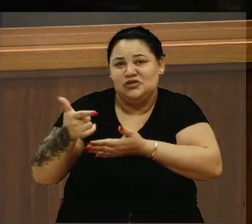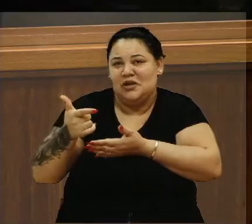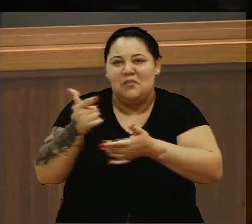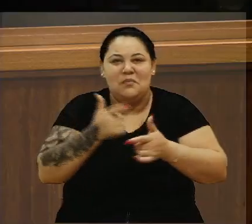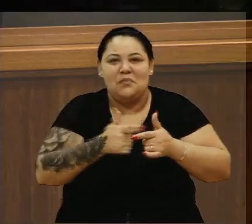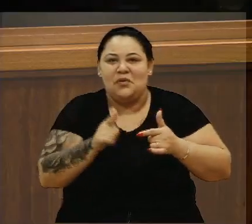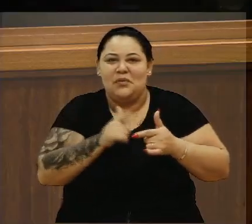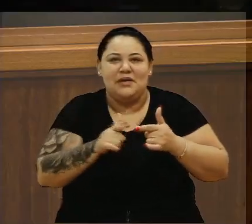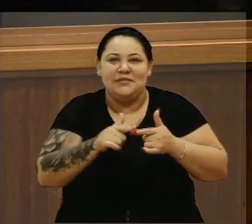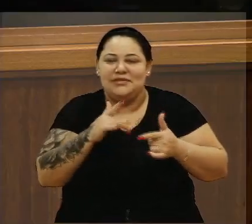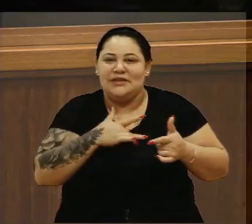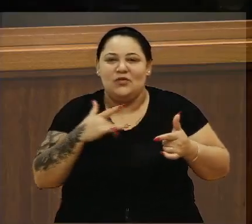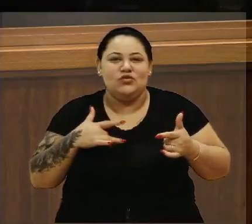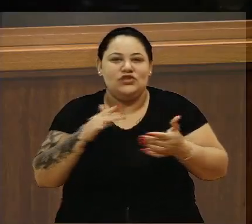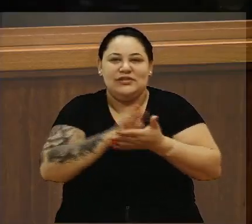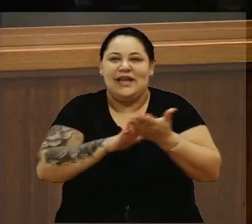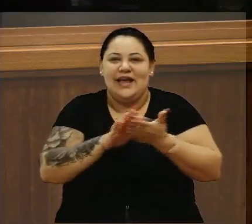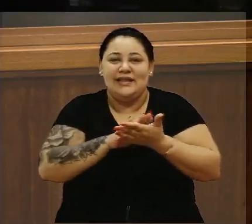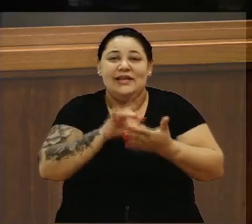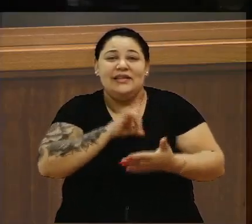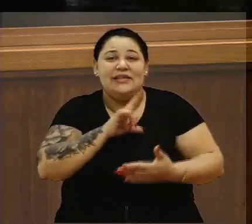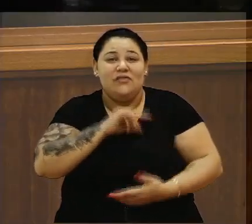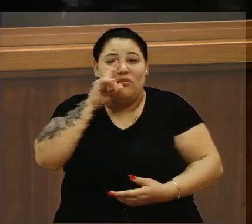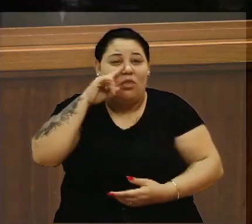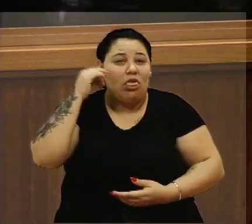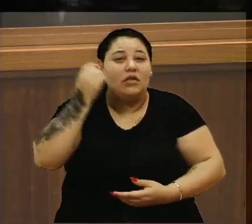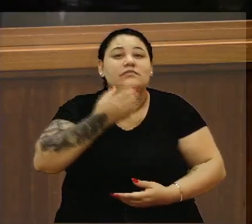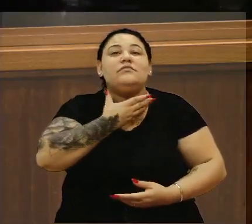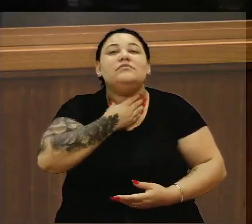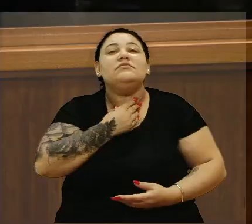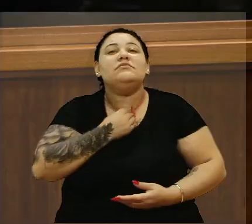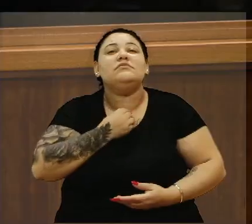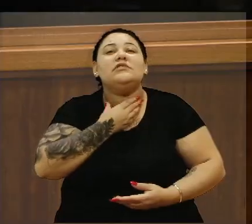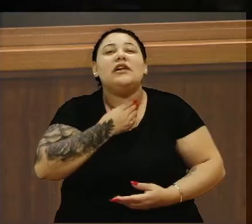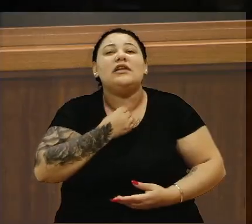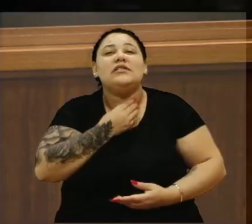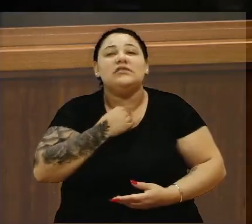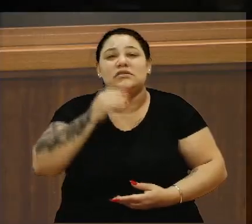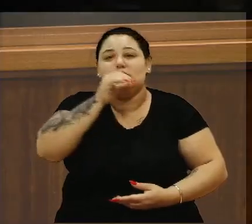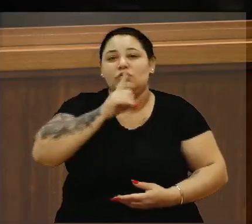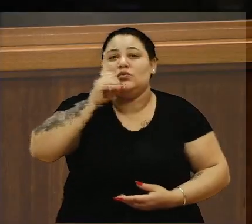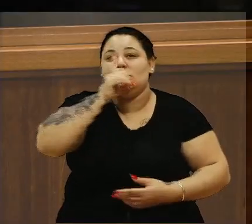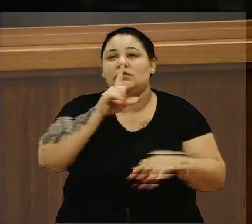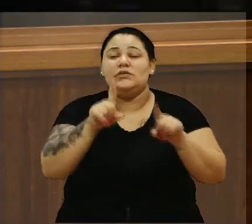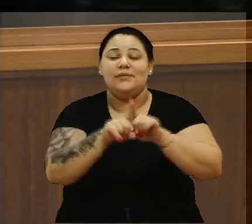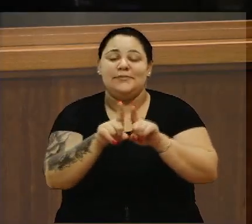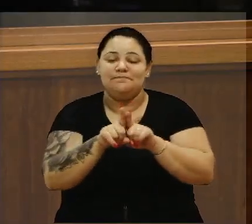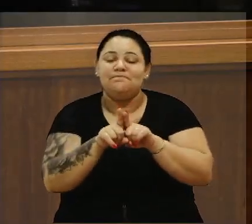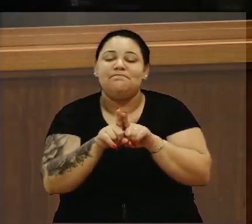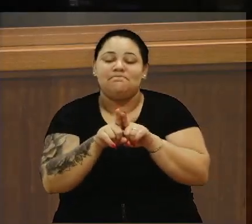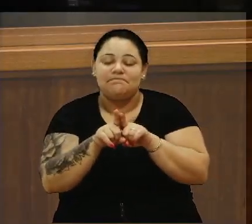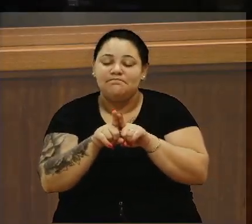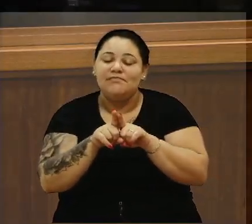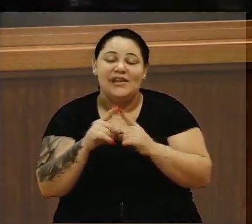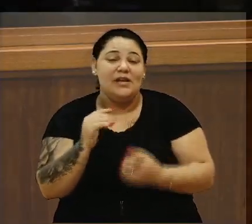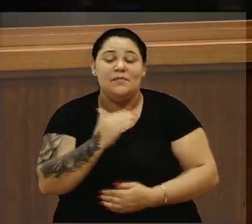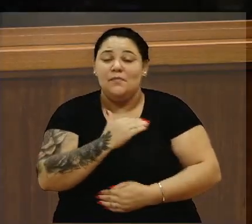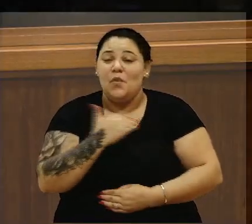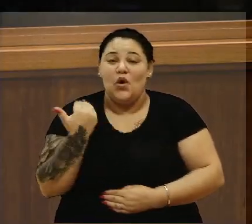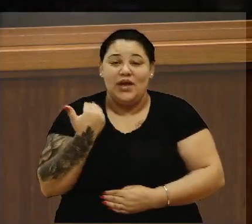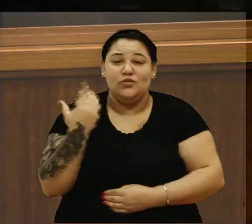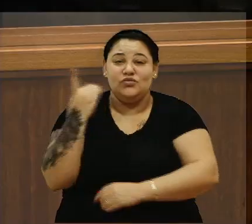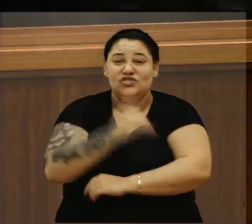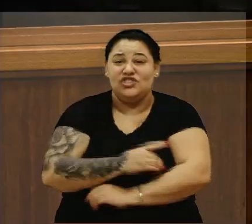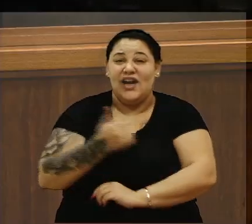saúde alguma, teve uma inflamação na garganta naquele domingo e veio a falecer dia